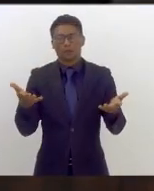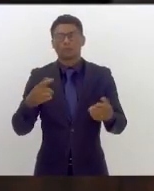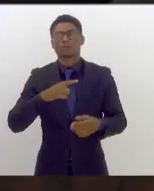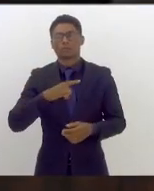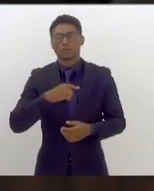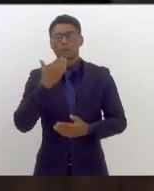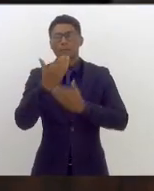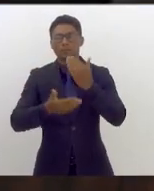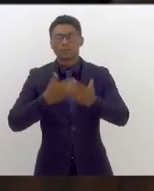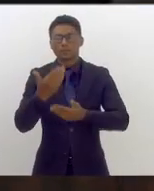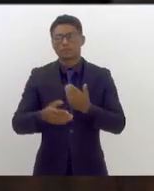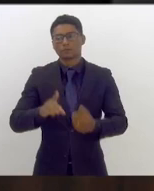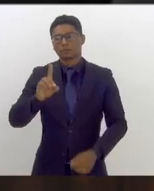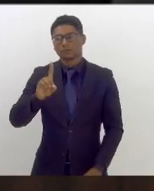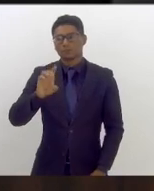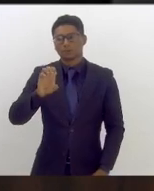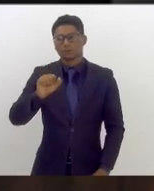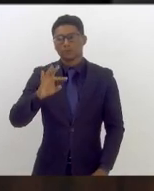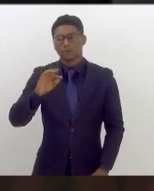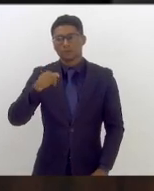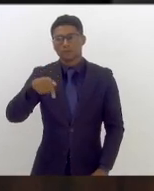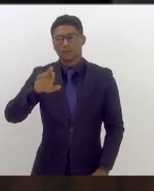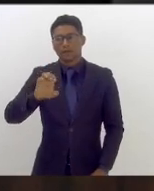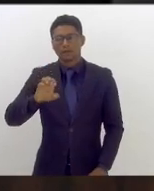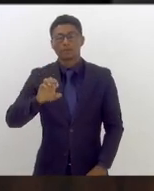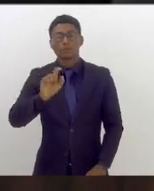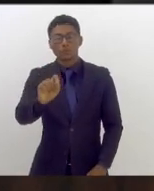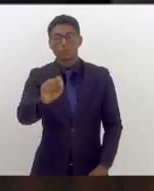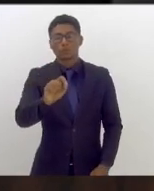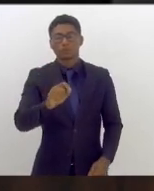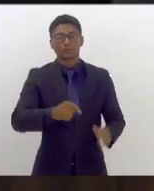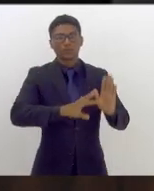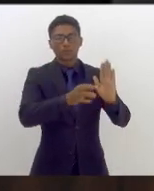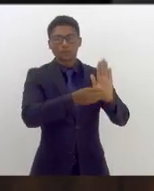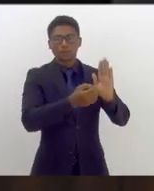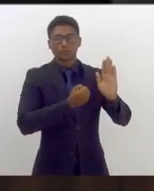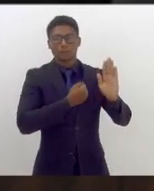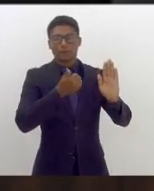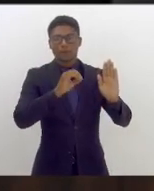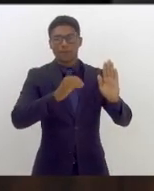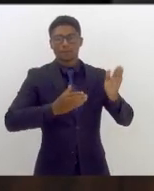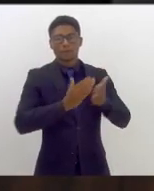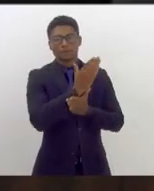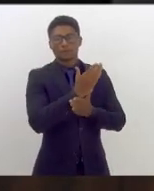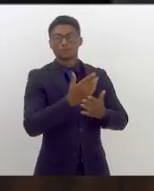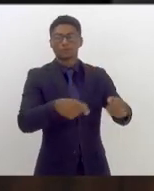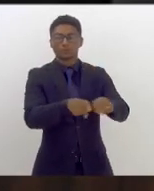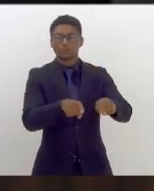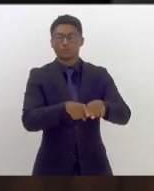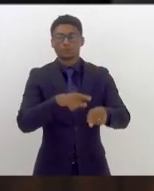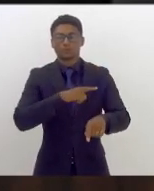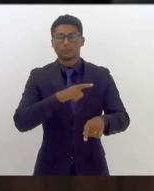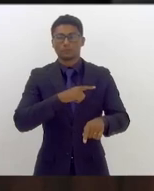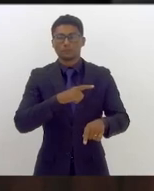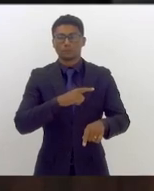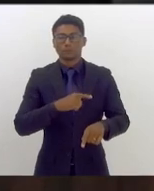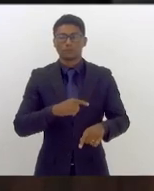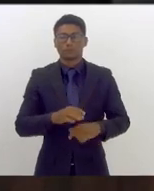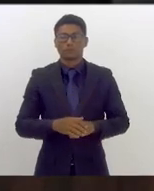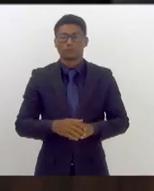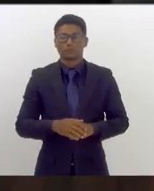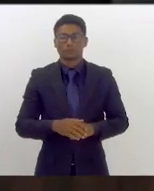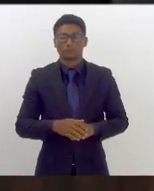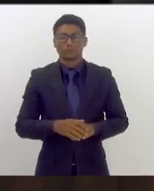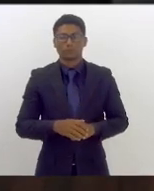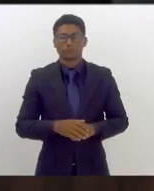sobremesa que elemento destaque requer o destaque pela aprovação da emenda modificativa número 10 também temos outros 13